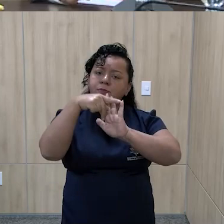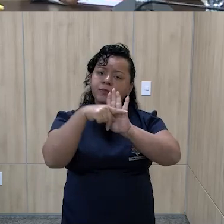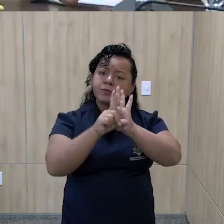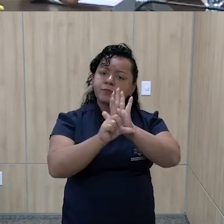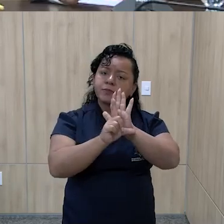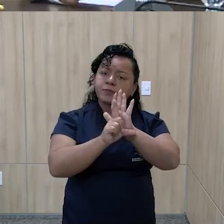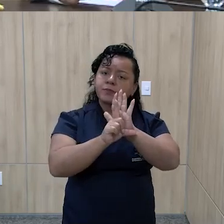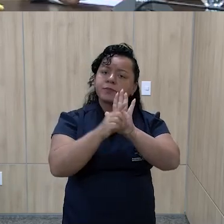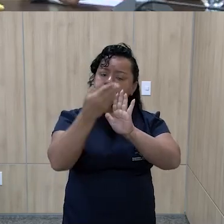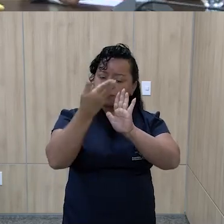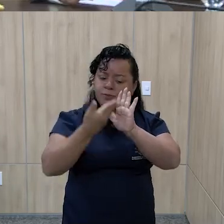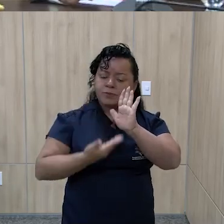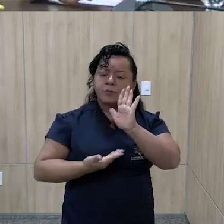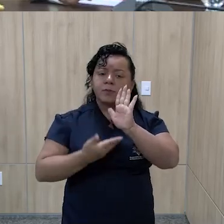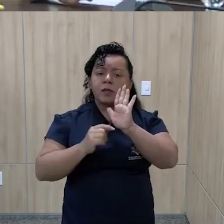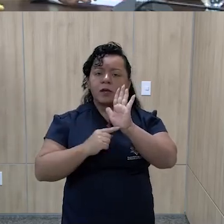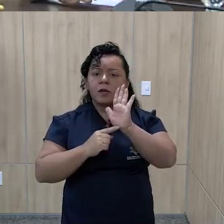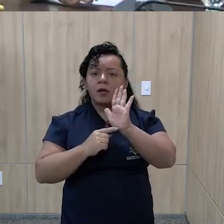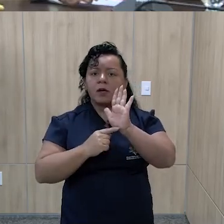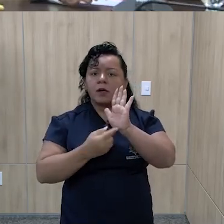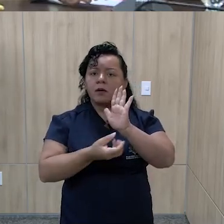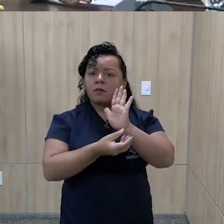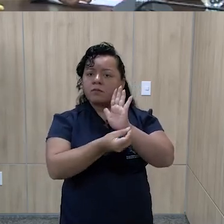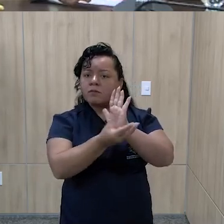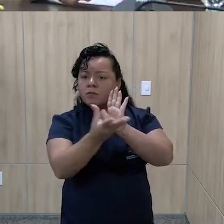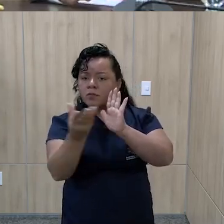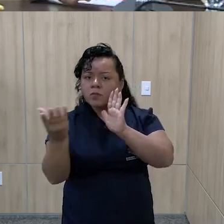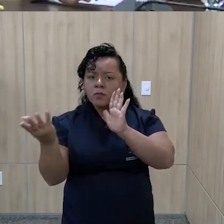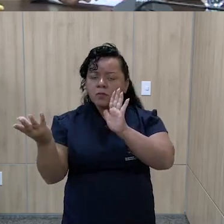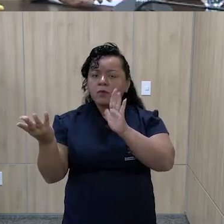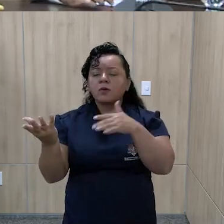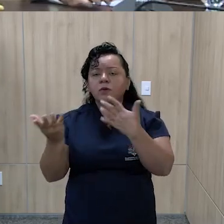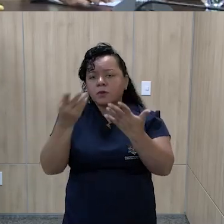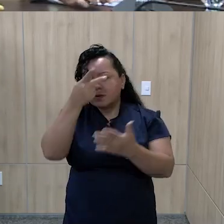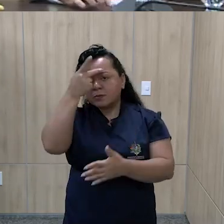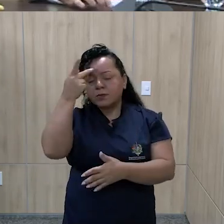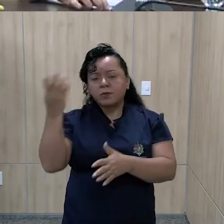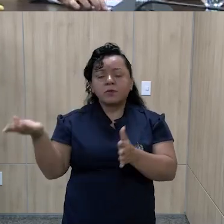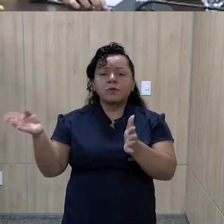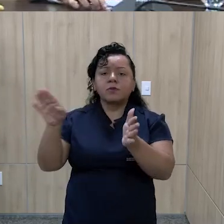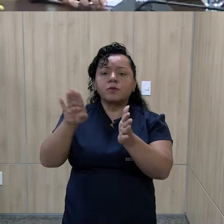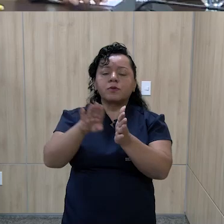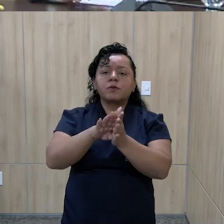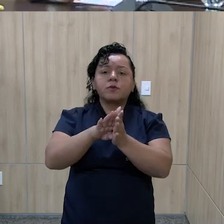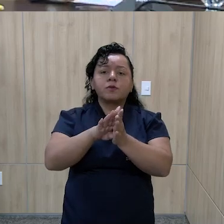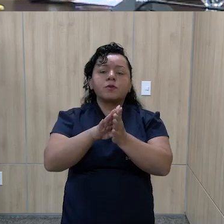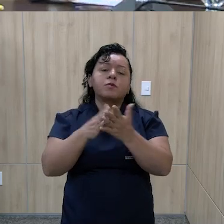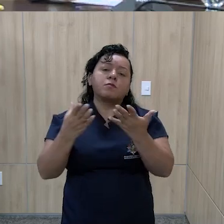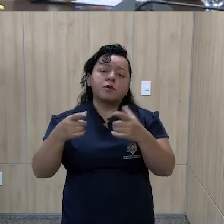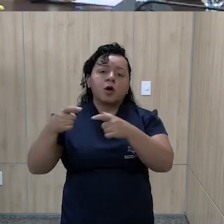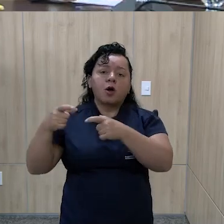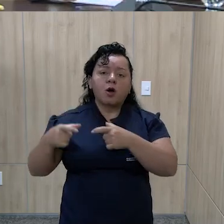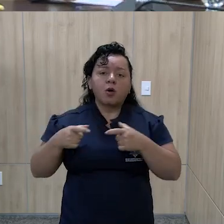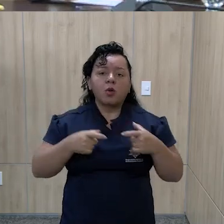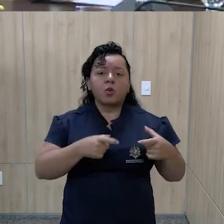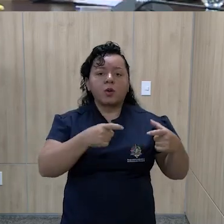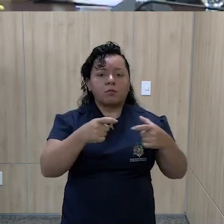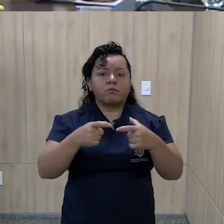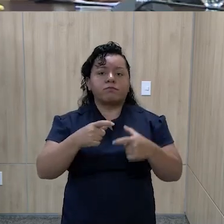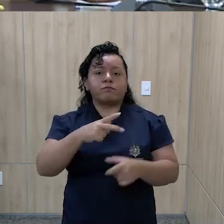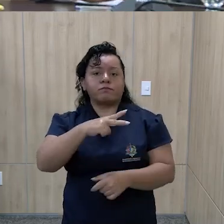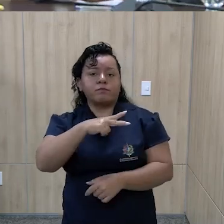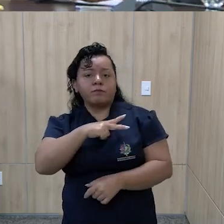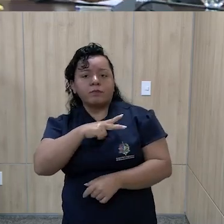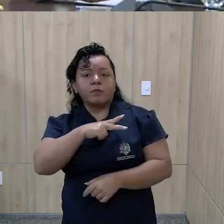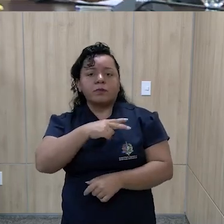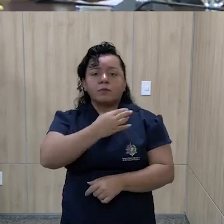deste projeto de lei muitas pessoas chegam em estabelecimentos públicos ou